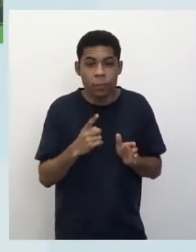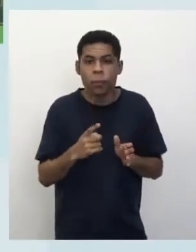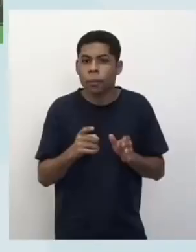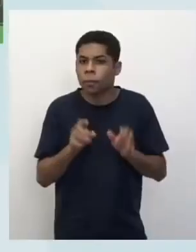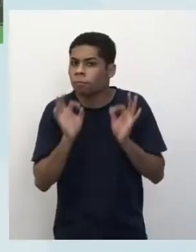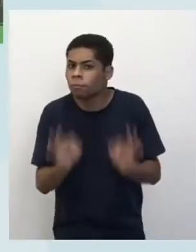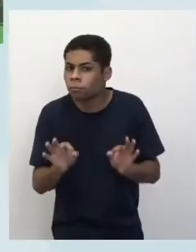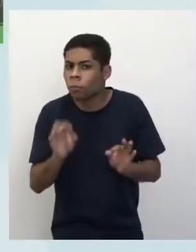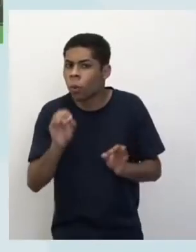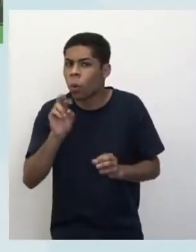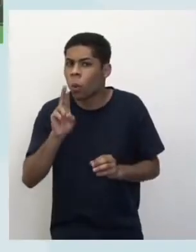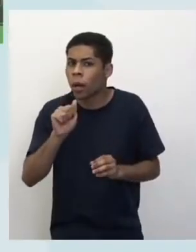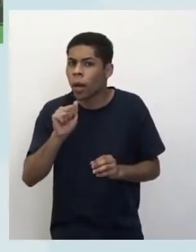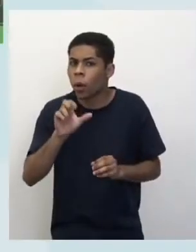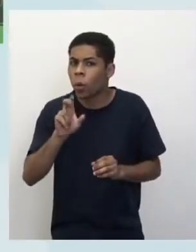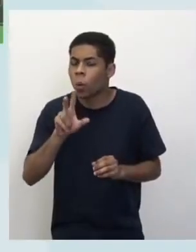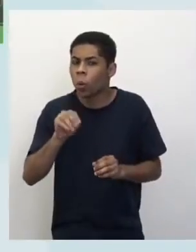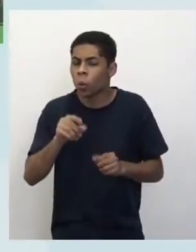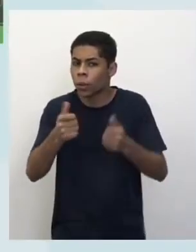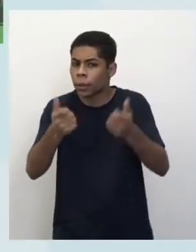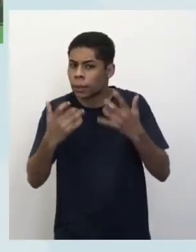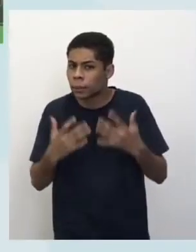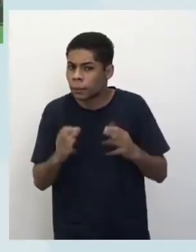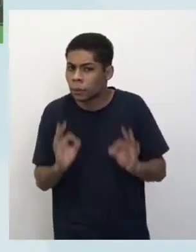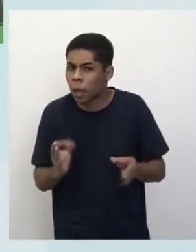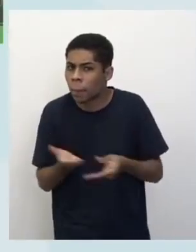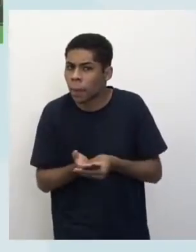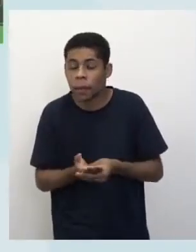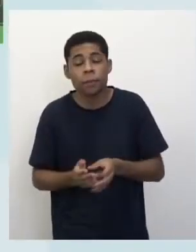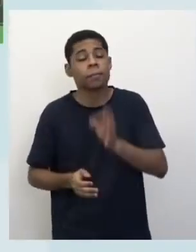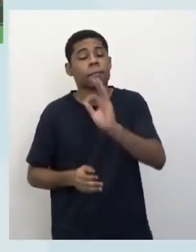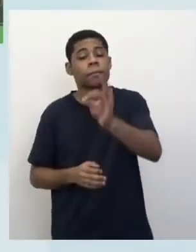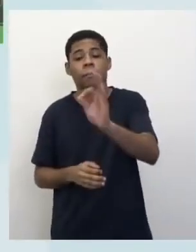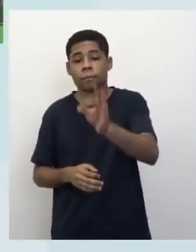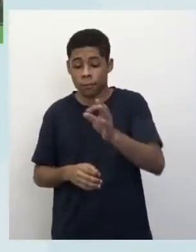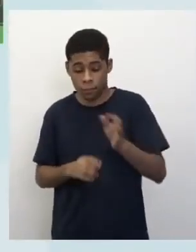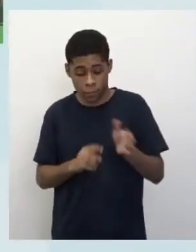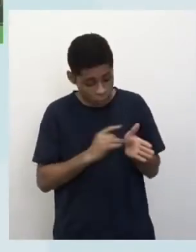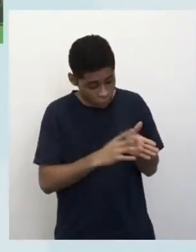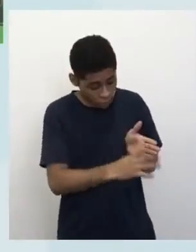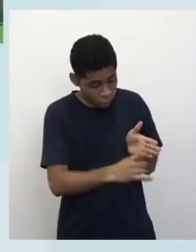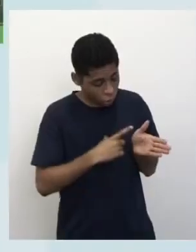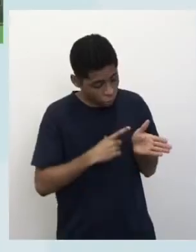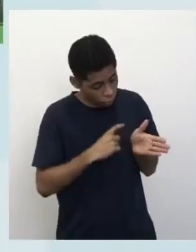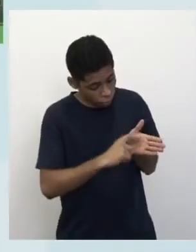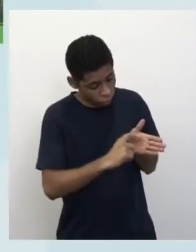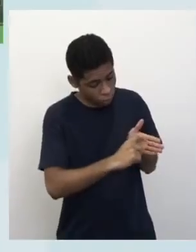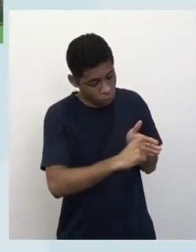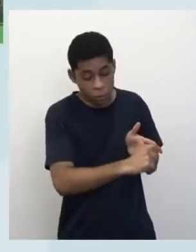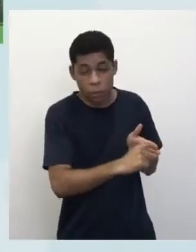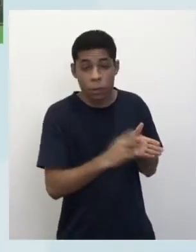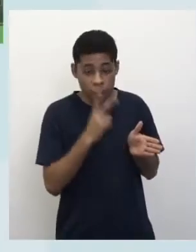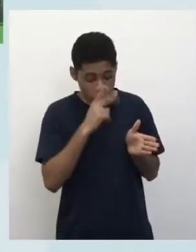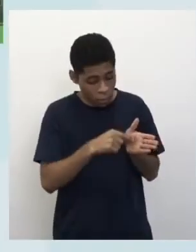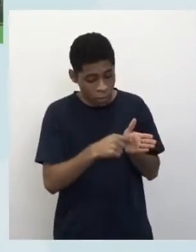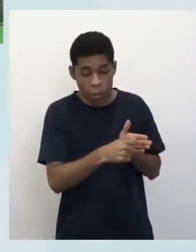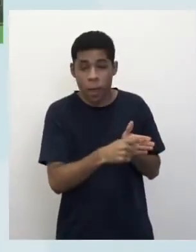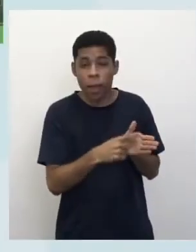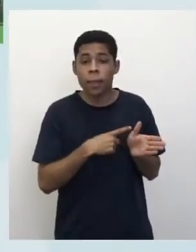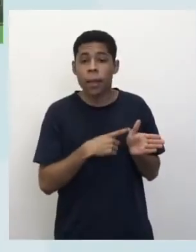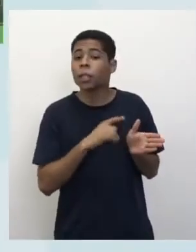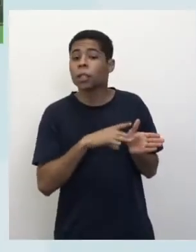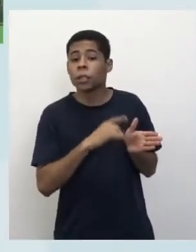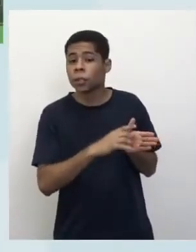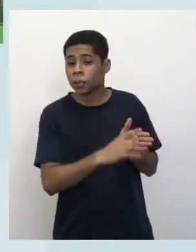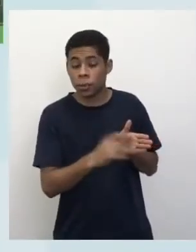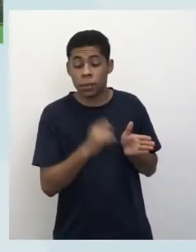estou falando, desses circuitos dentro da placa do computador? É isso mesmo, cada circuito é responsável por um aspecto do computador, né? Então, dependendo do